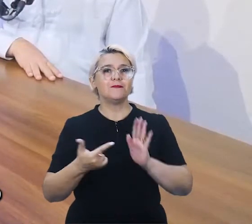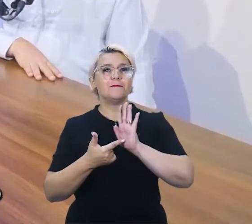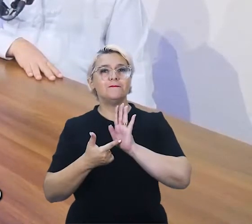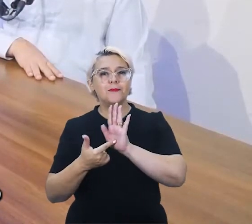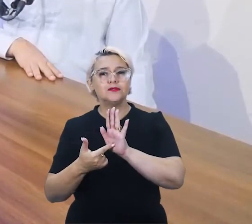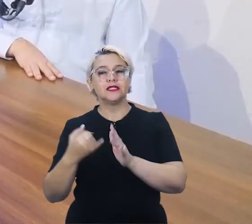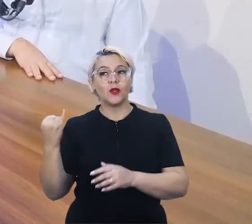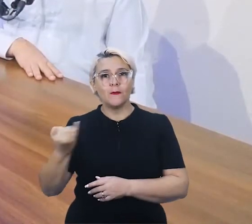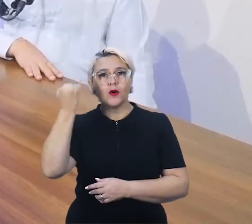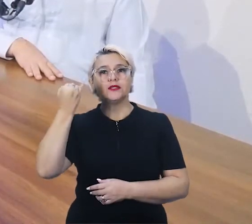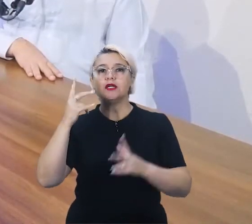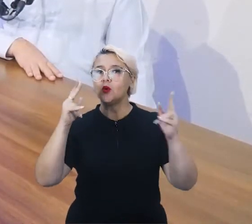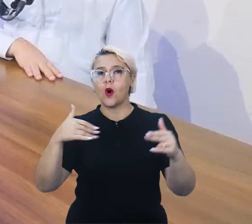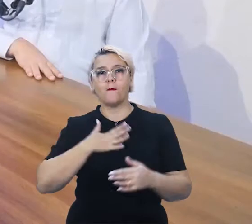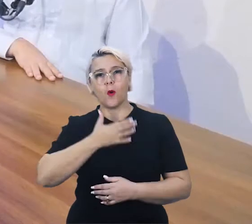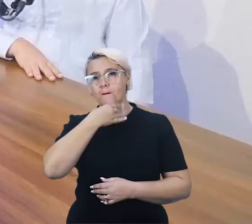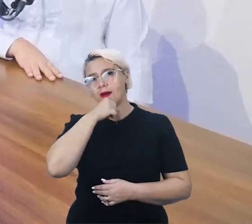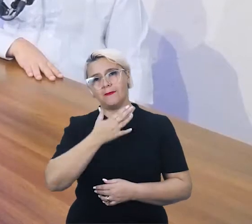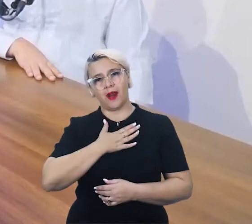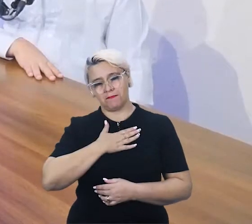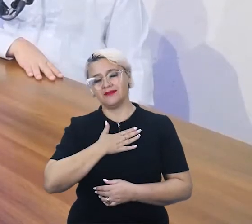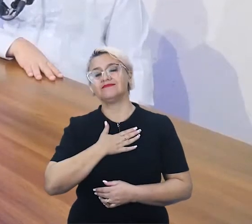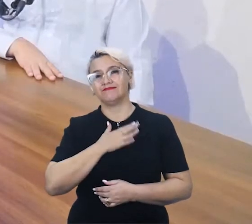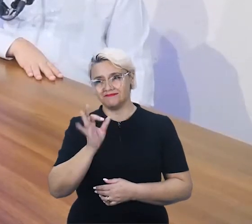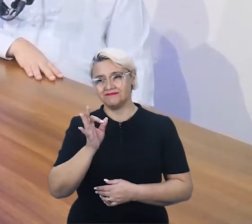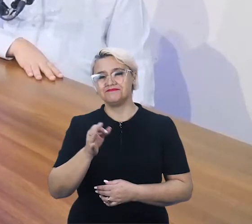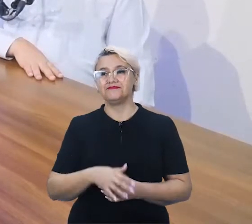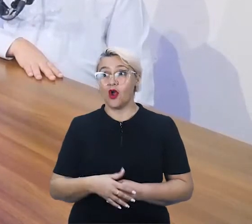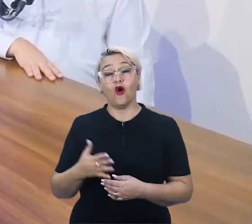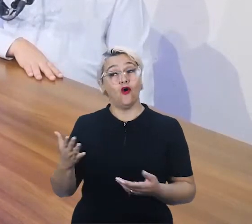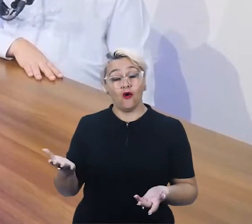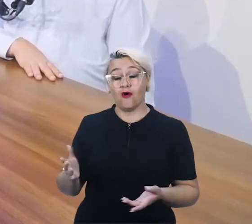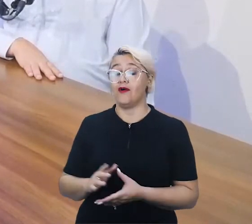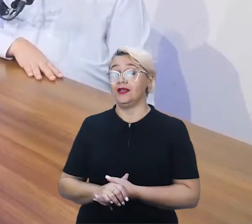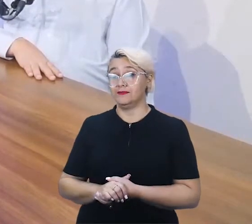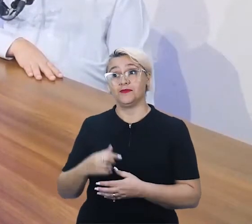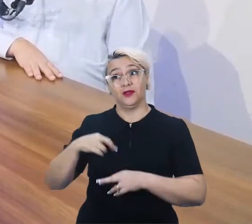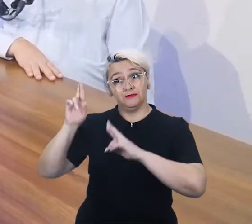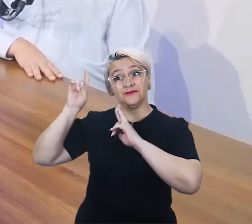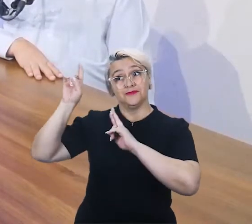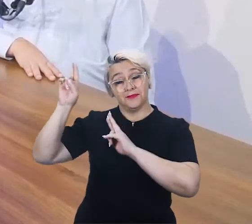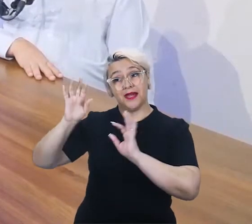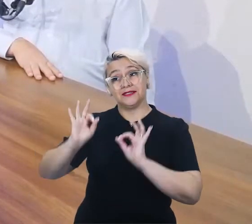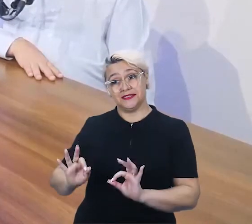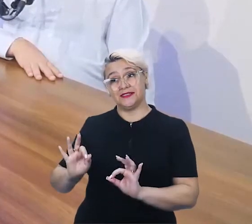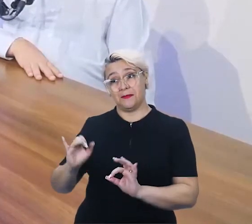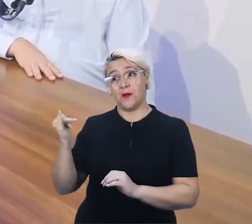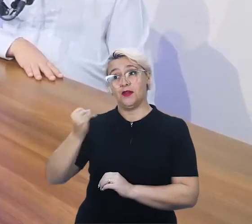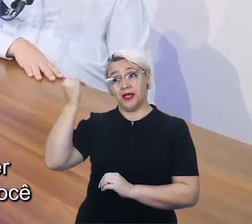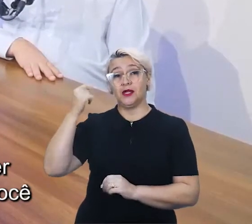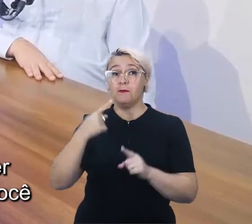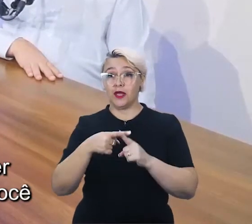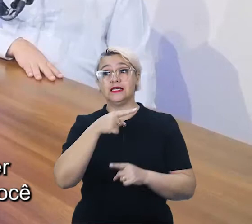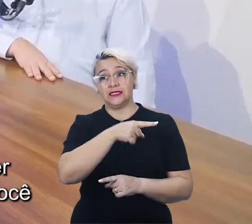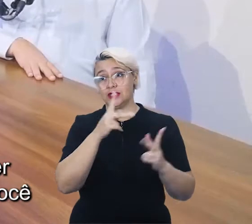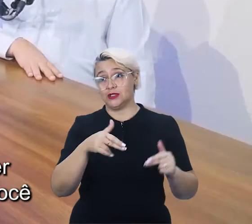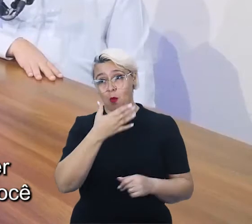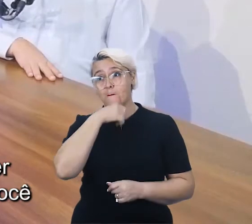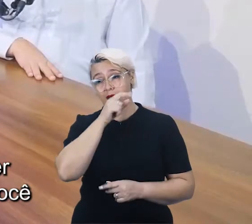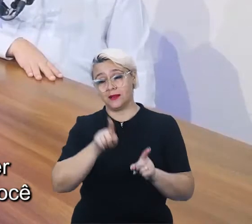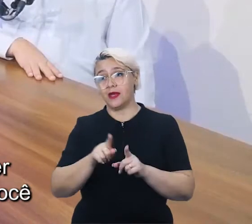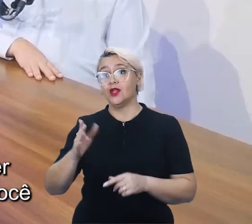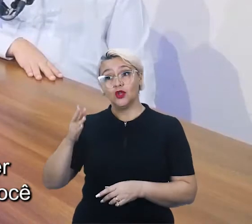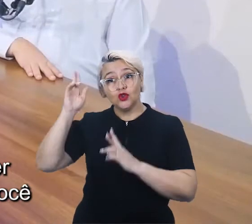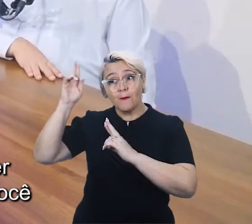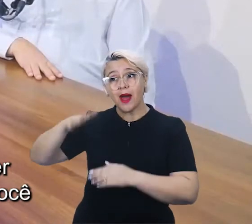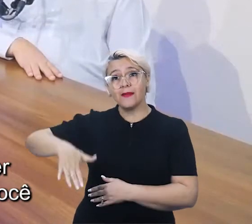para ela como meu pai foi para mim, né? Olha, eu espero que seja, que seu pai foi muito importante. Tomara que quando minha filha